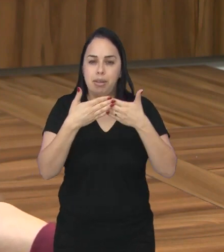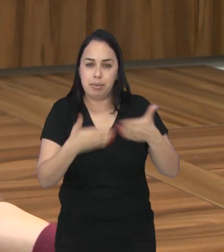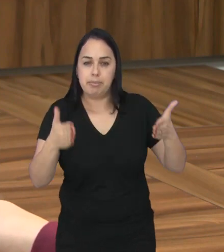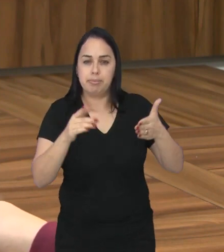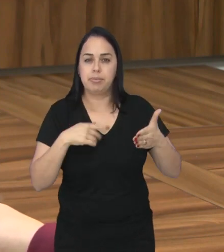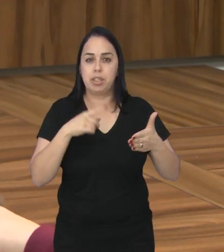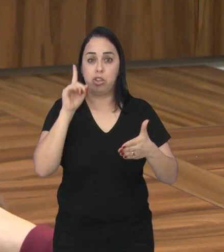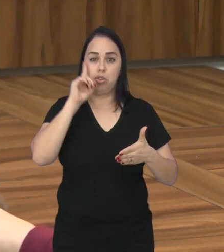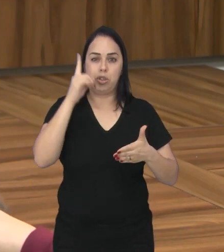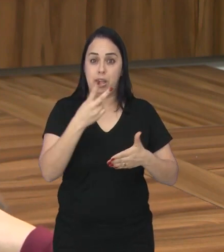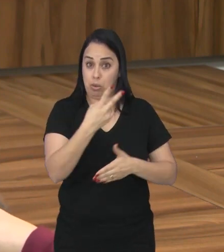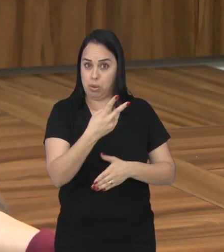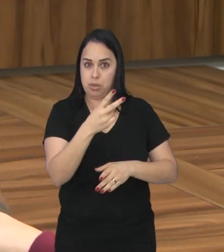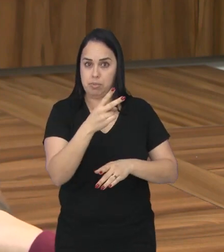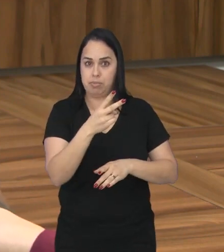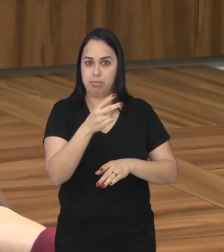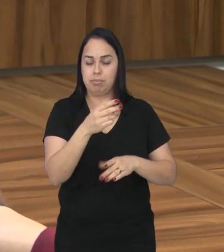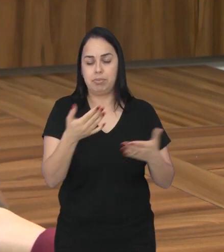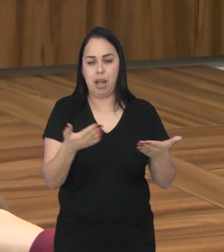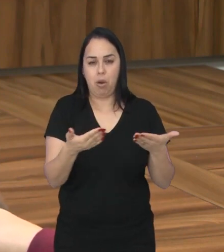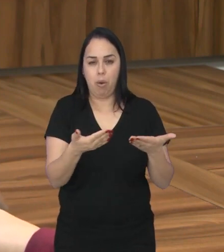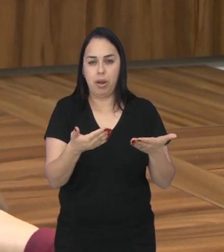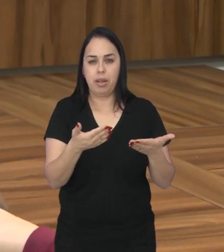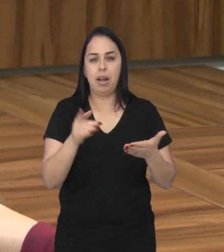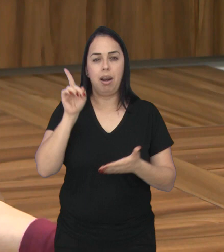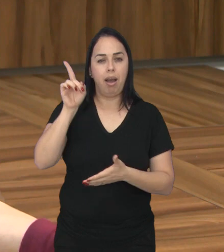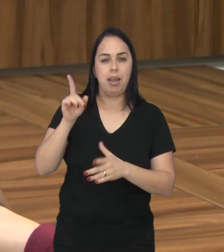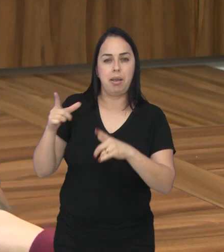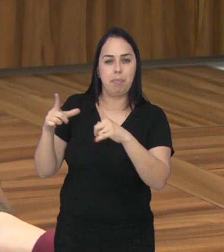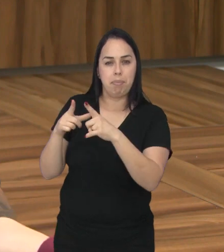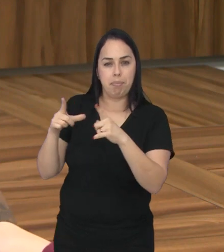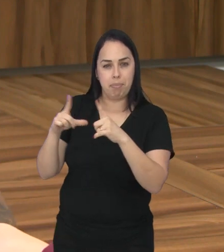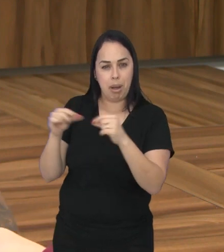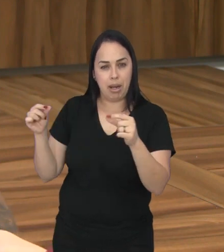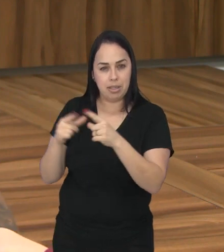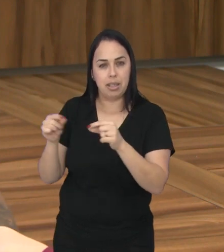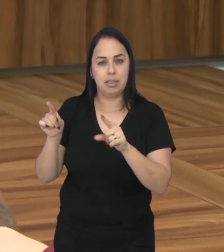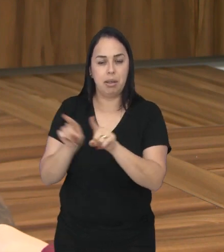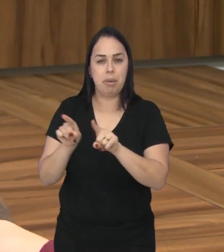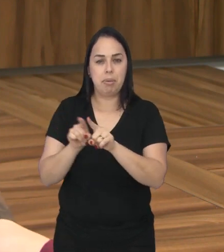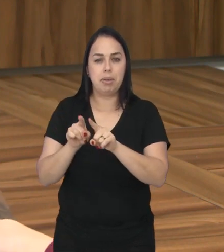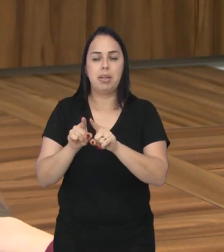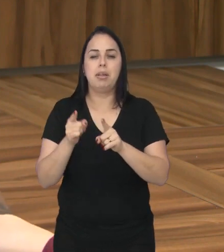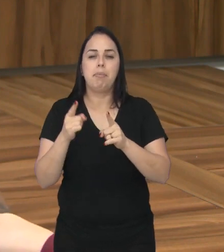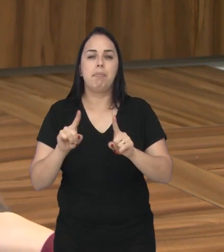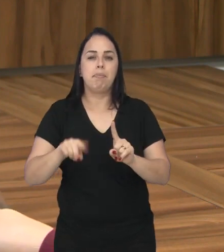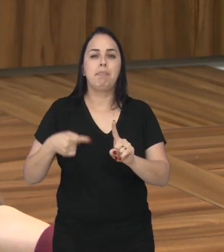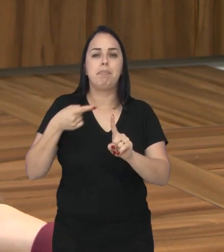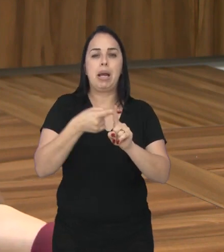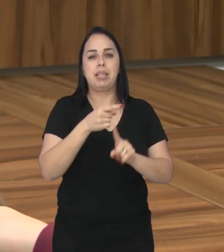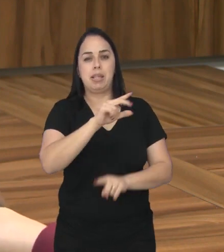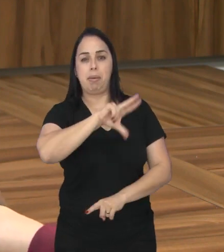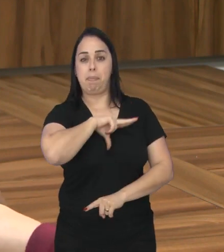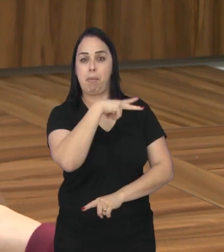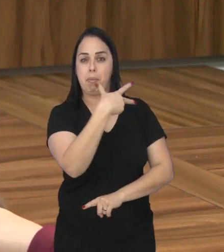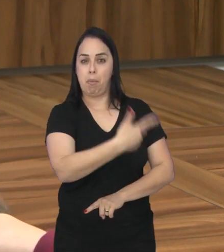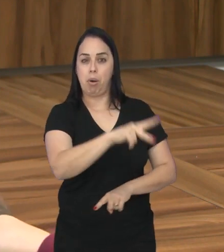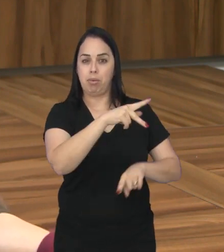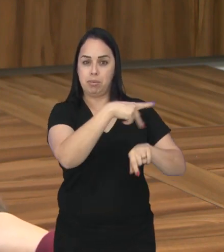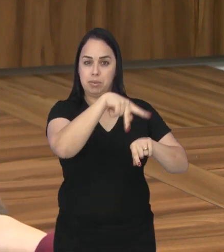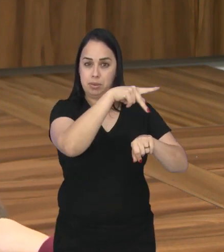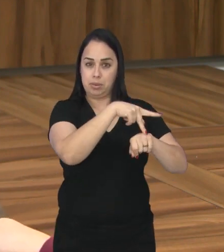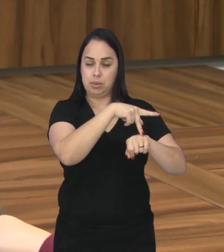no próximo dia 2 no mês de maio e em Brasília e em paralelo nós teremos também um lançamento em Portugal